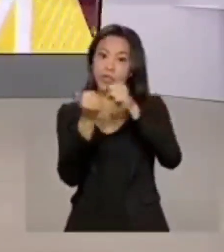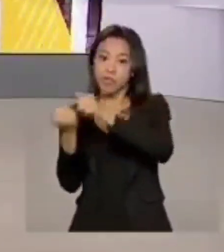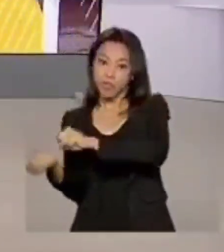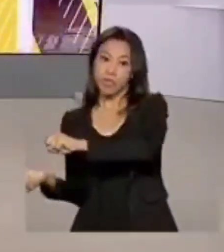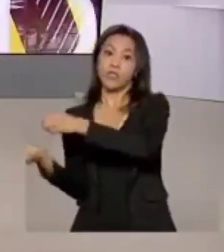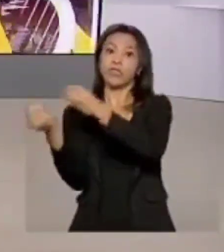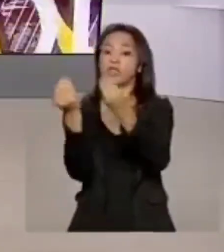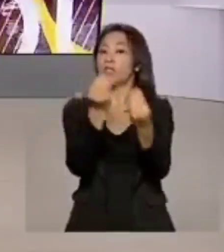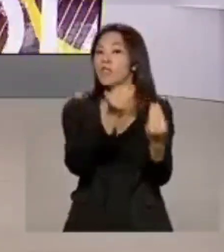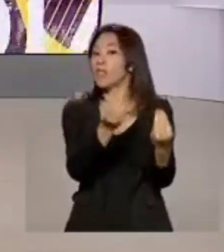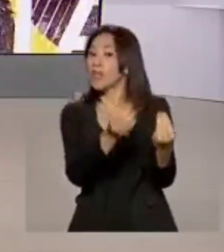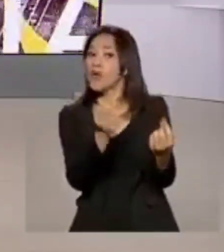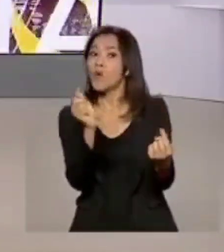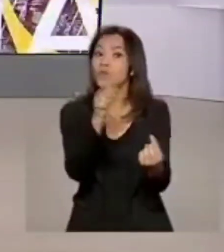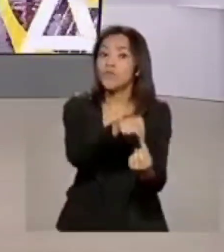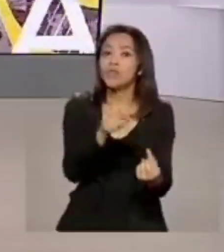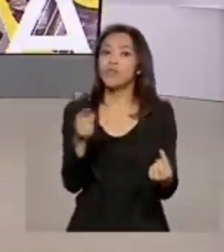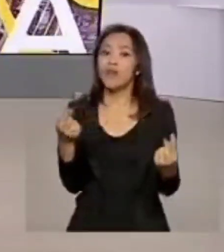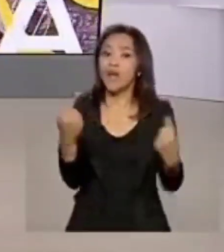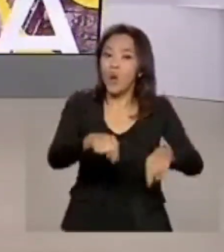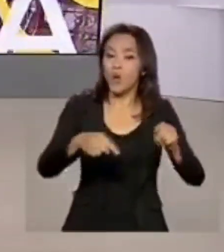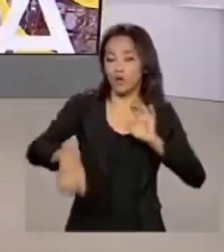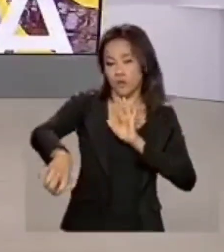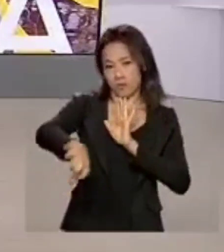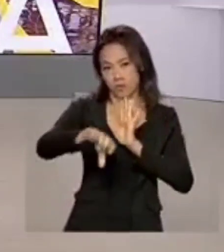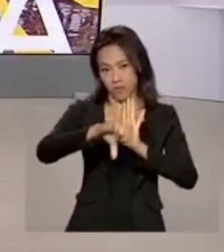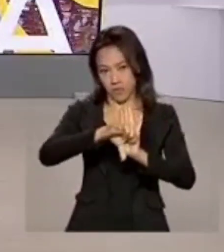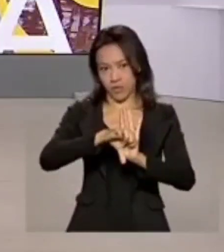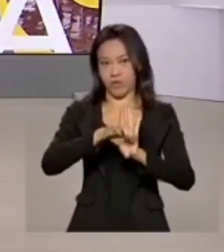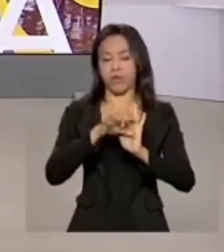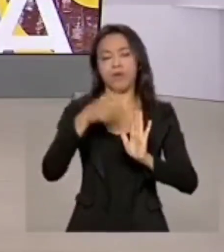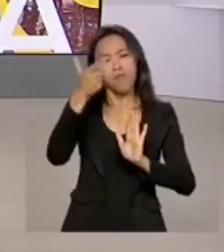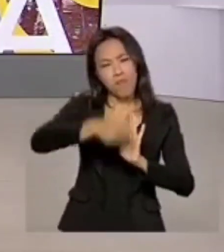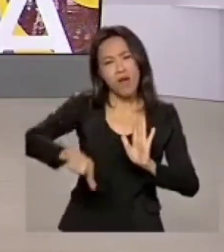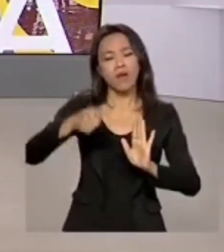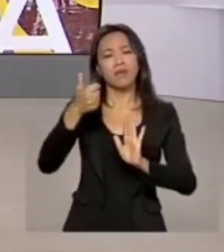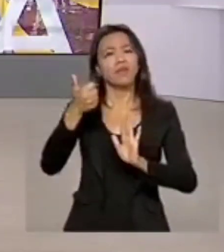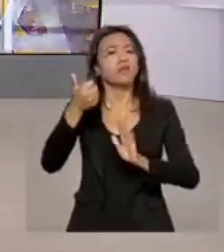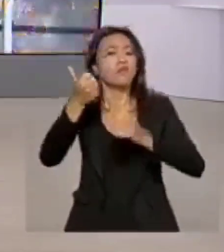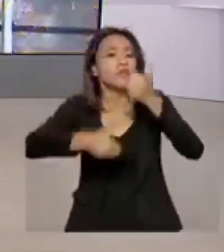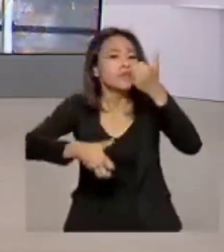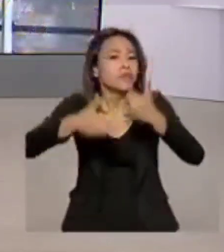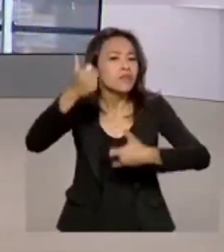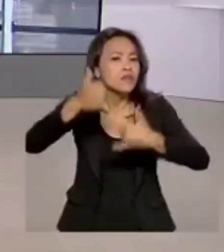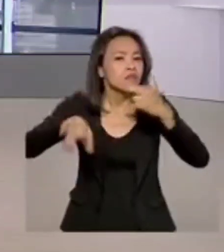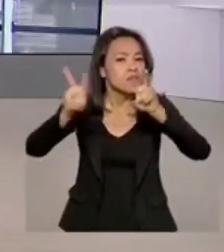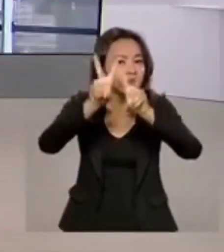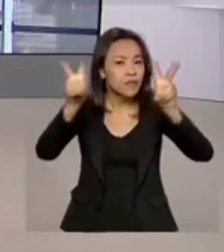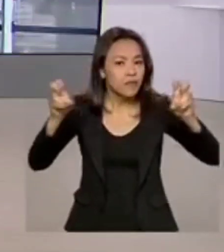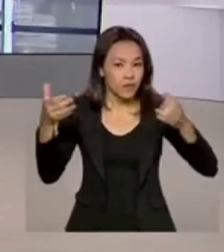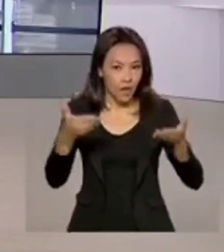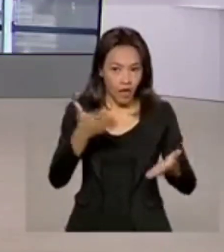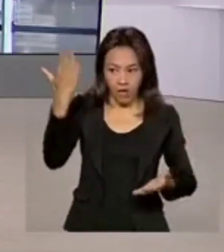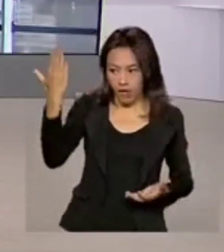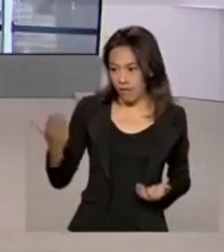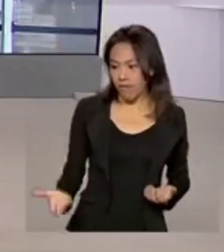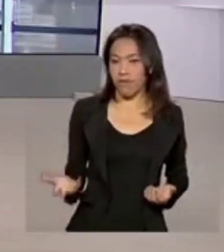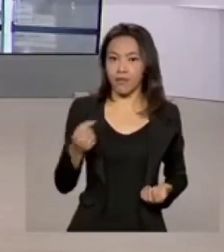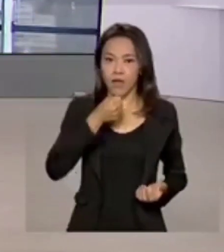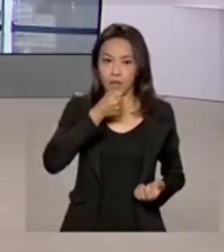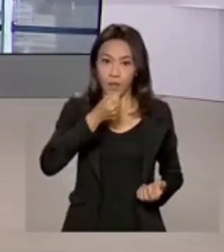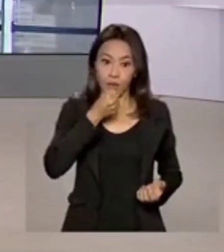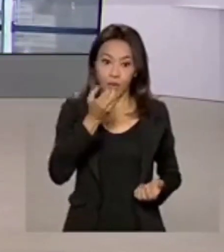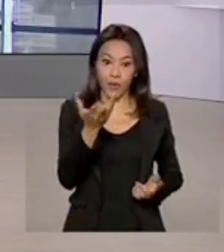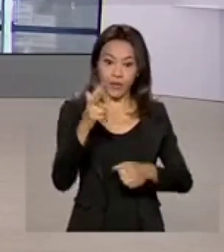como objetivo combater o crime organizado. Quem traz mais informações ao vivo para a gente sobre esse assunto é o repórter Glauco de